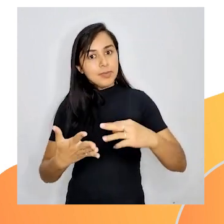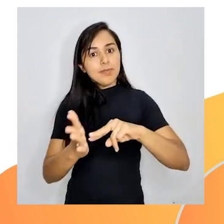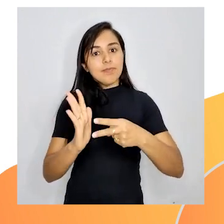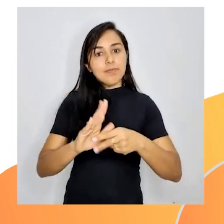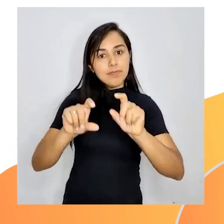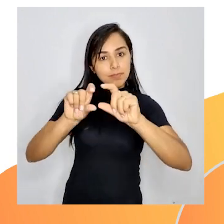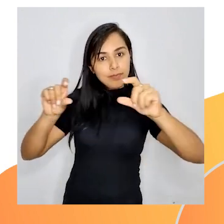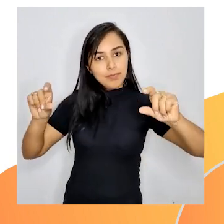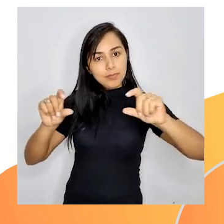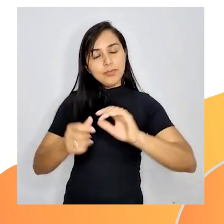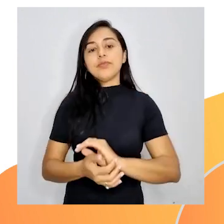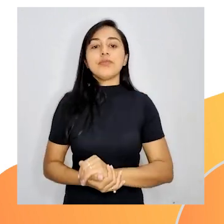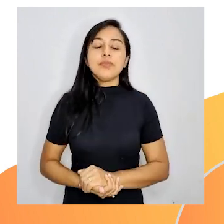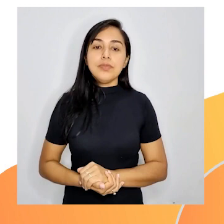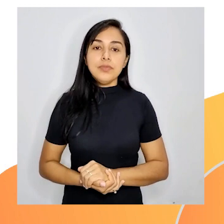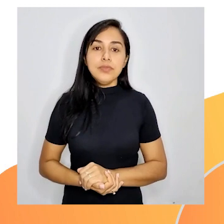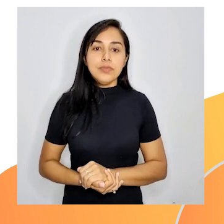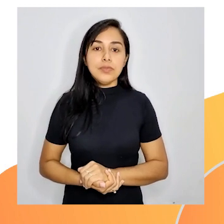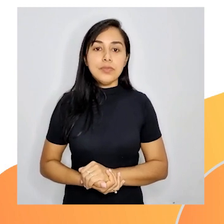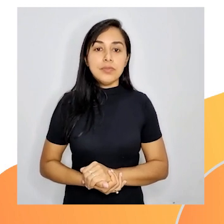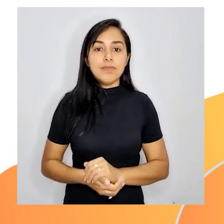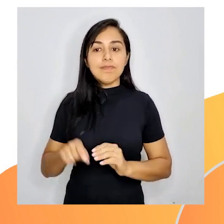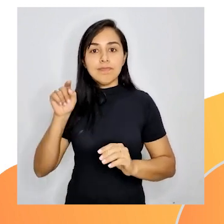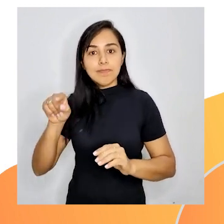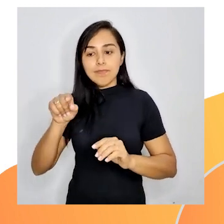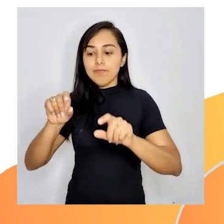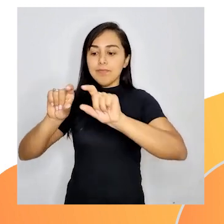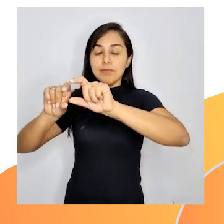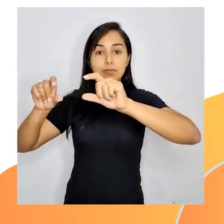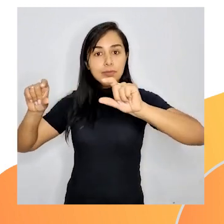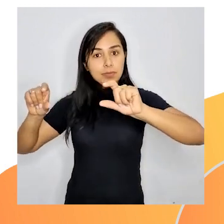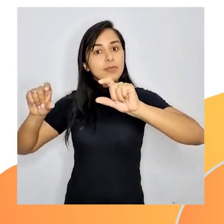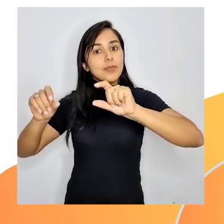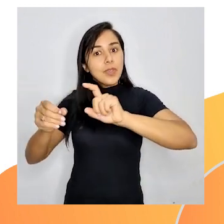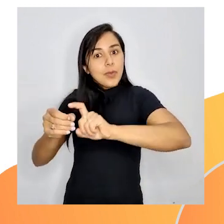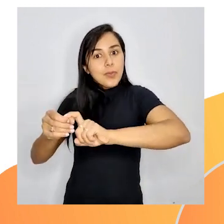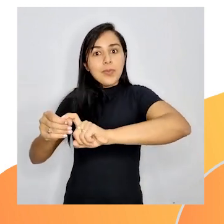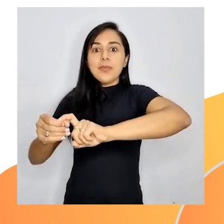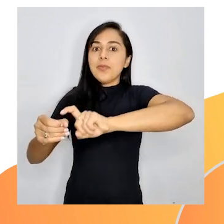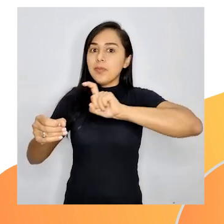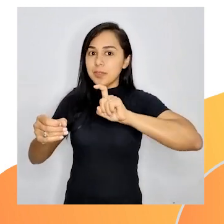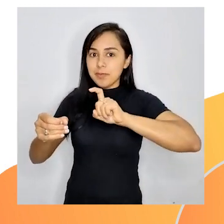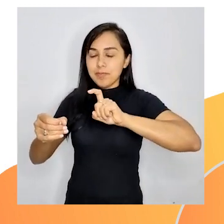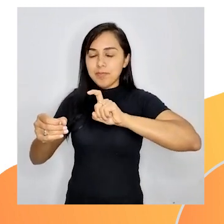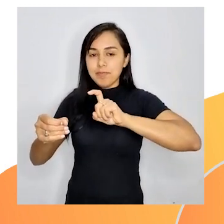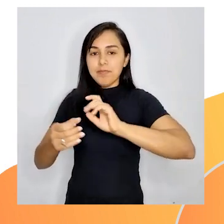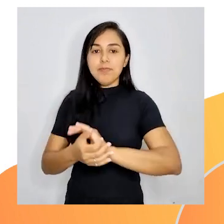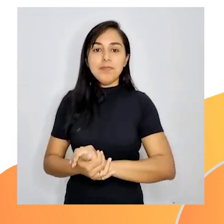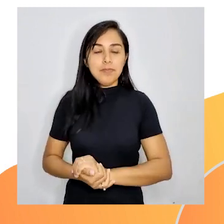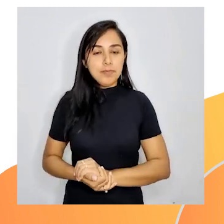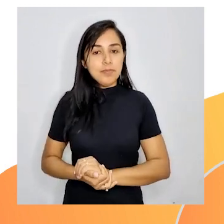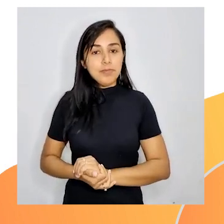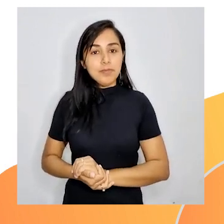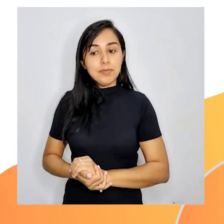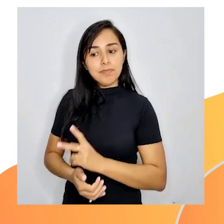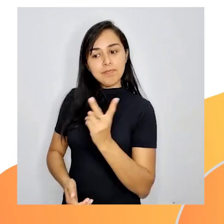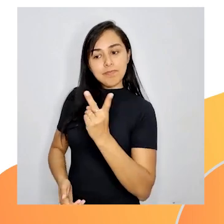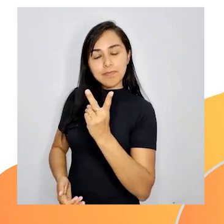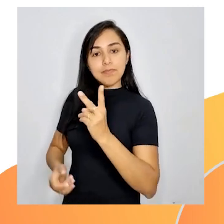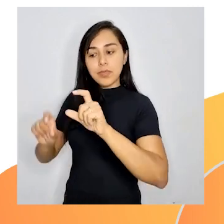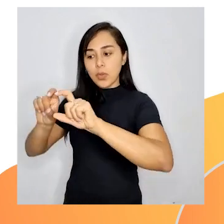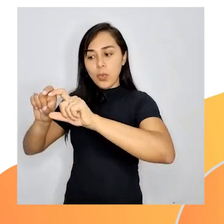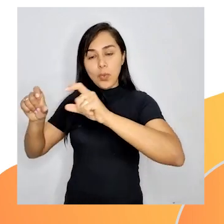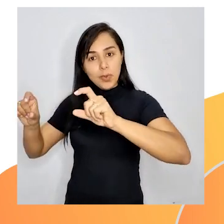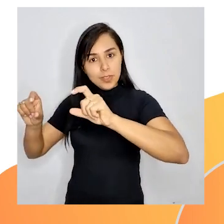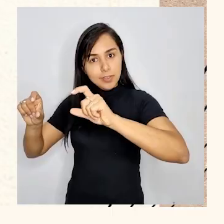Certo? Então, orações coordenadas, elas são independentes entre si. Elas não possuem essa